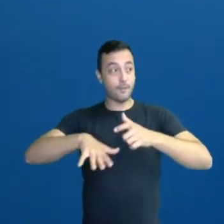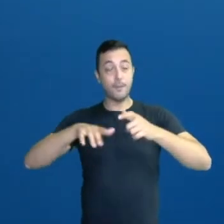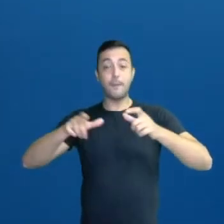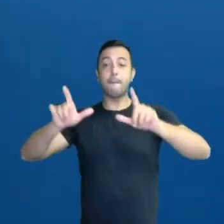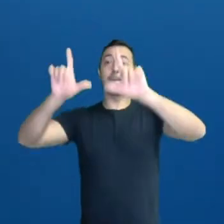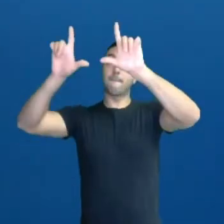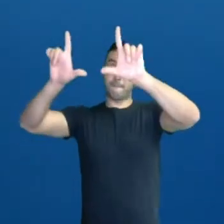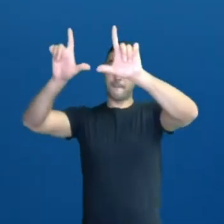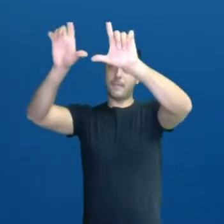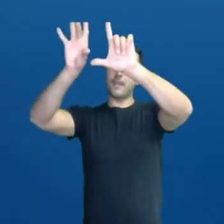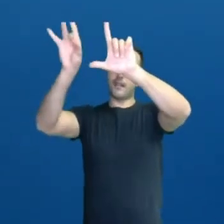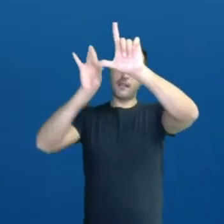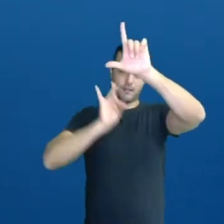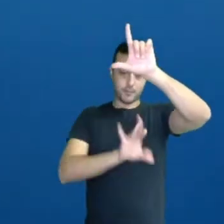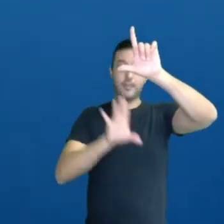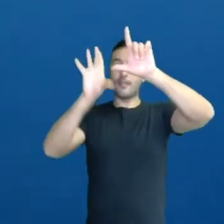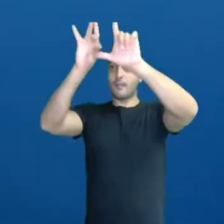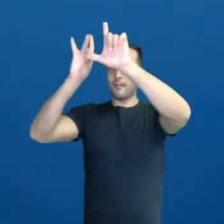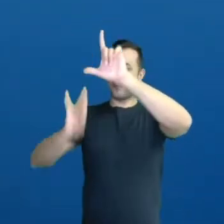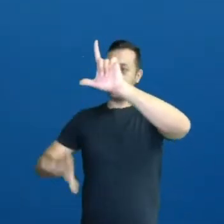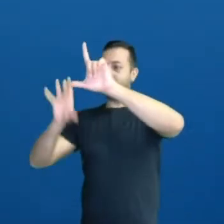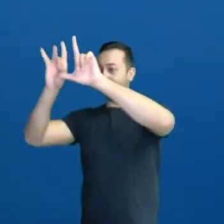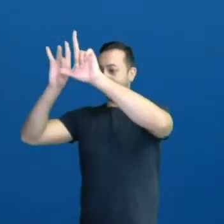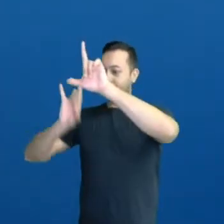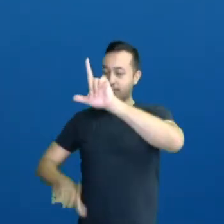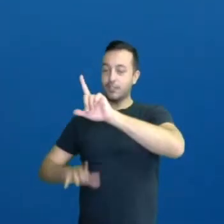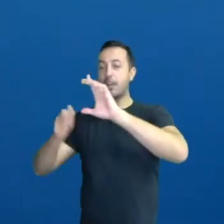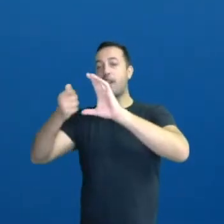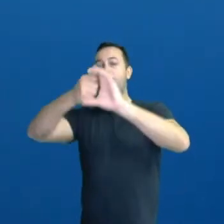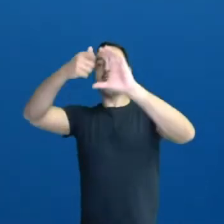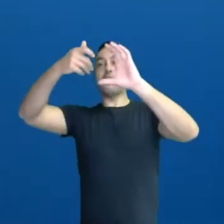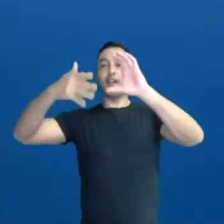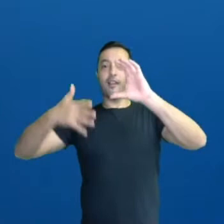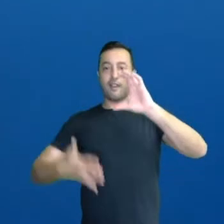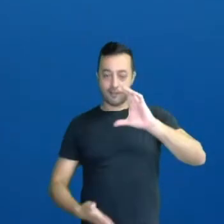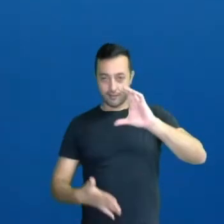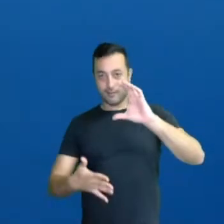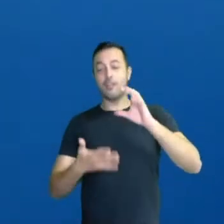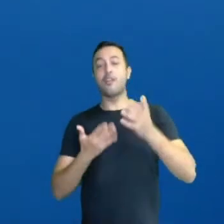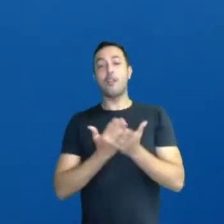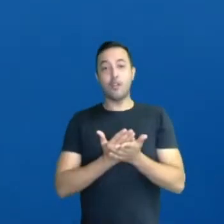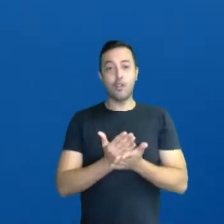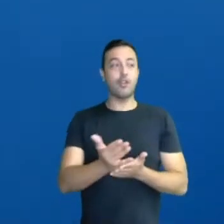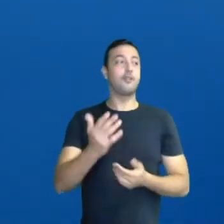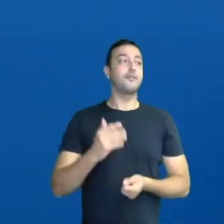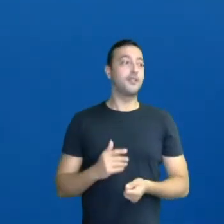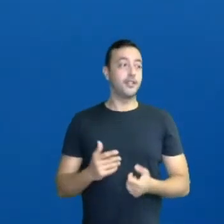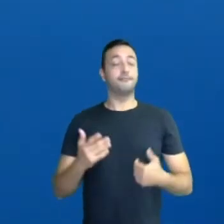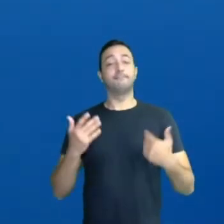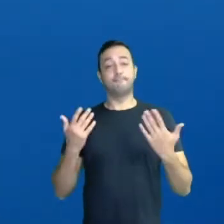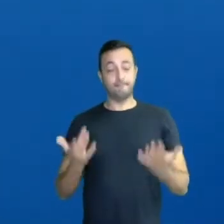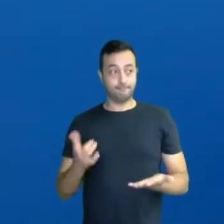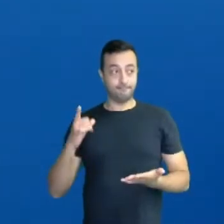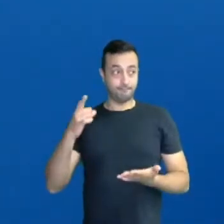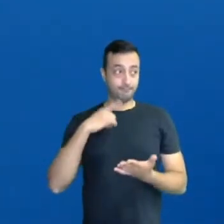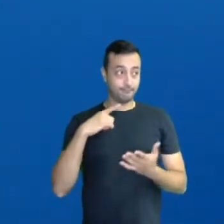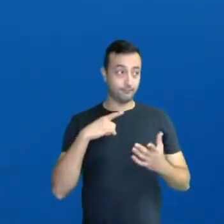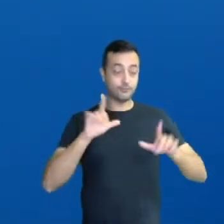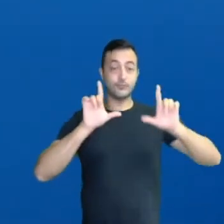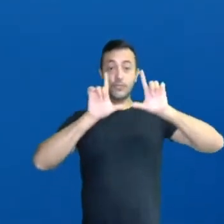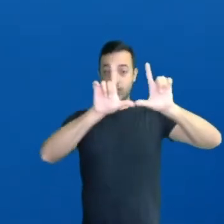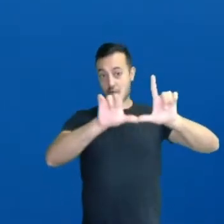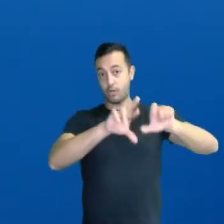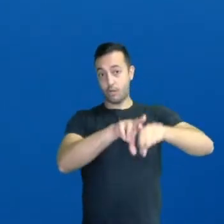embaixo, refletindo assim, observando as características. Vamos começar por aqui. Esse onde tem, ó, esse